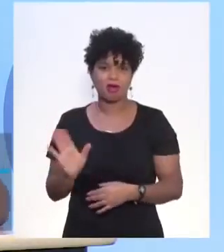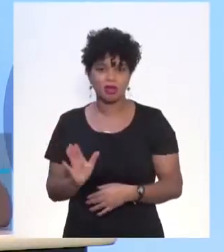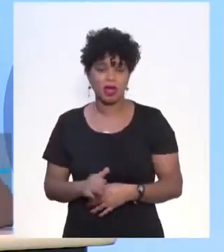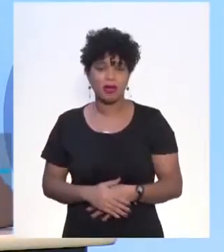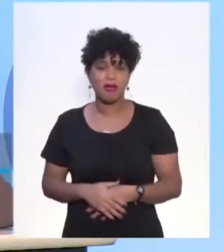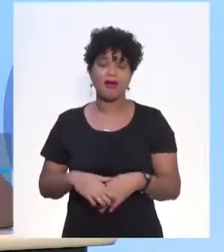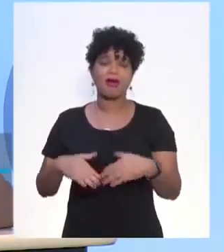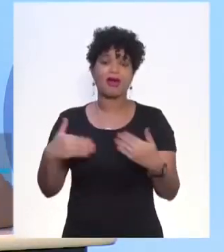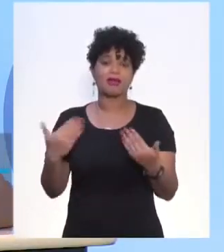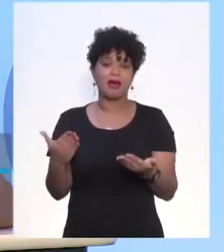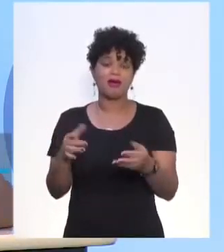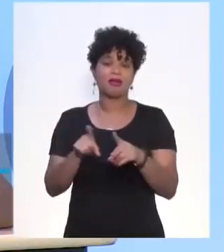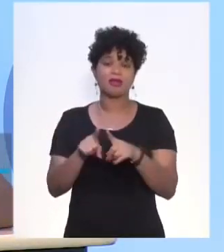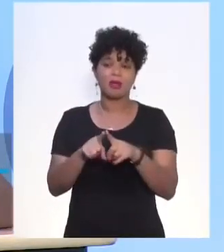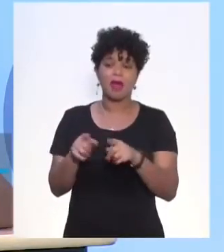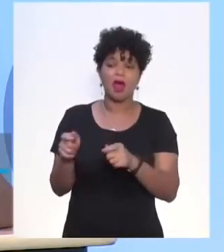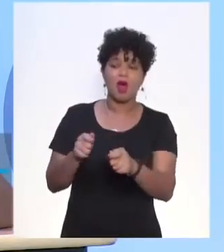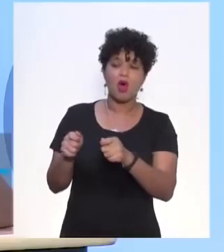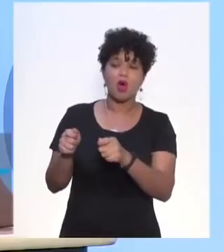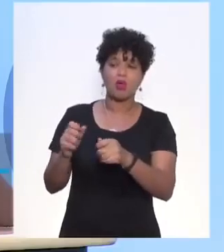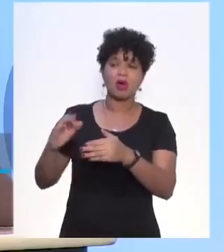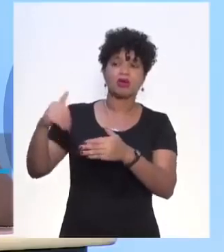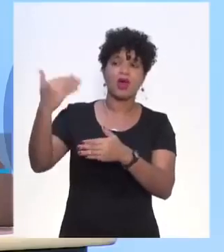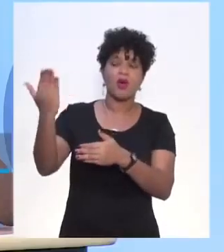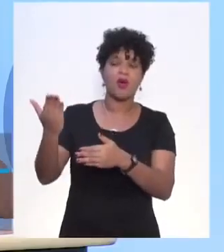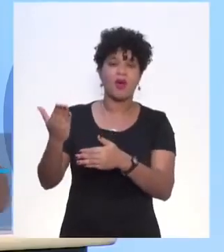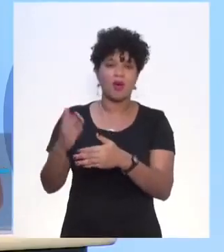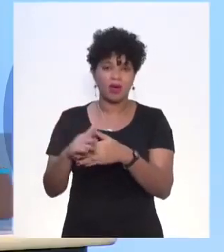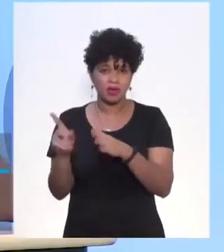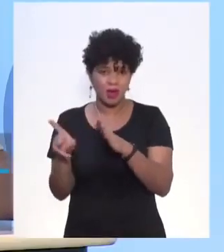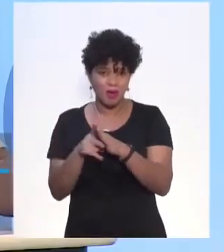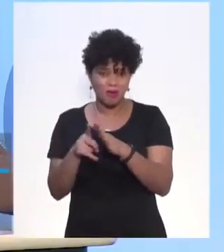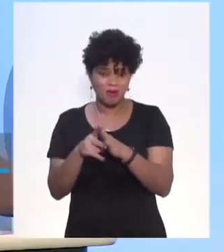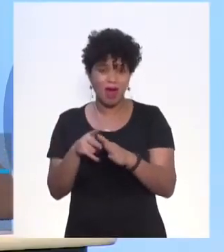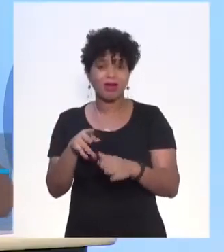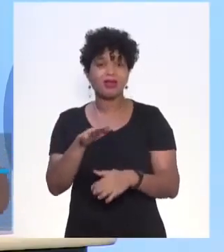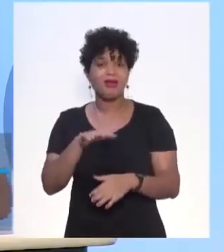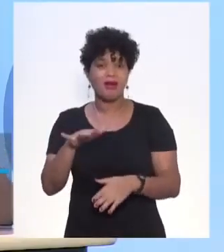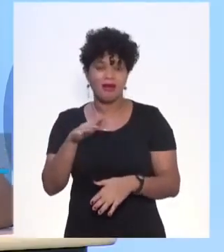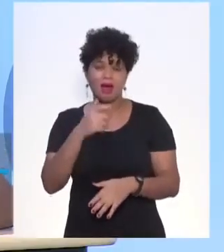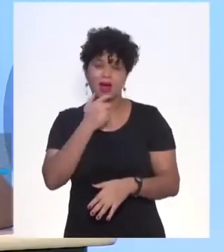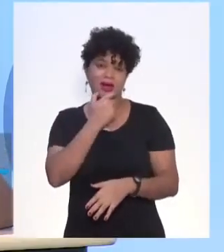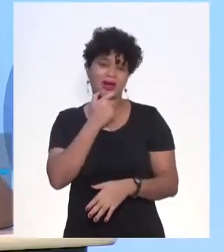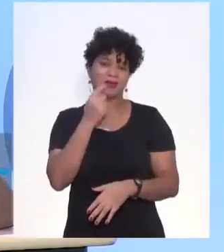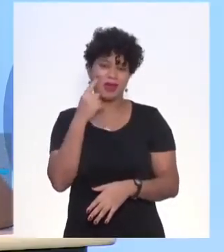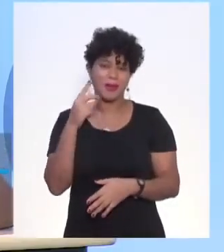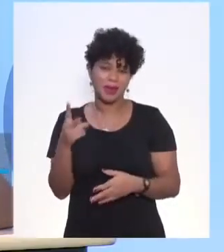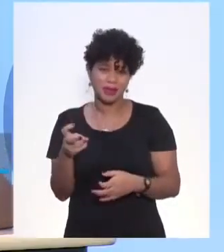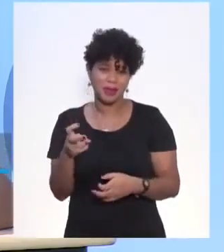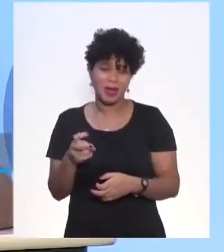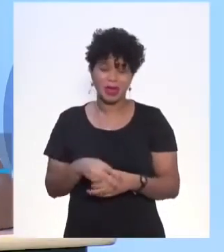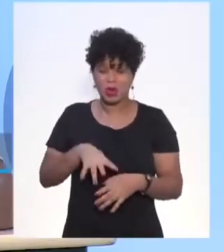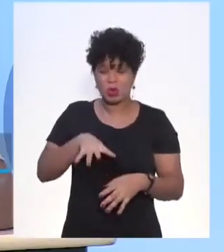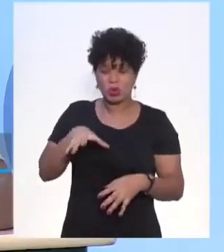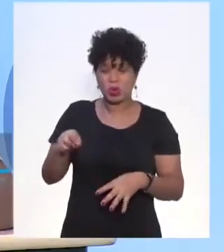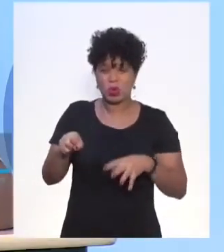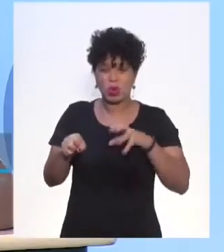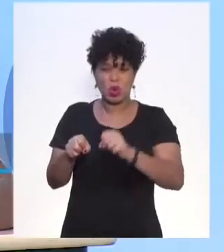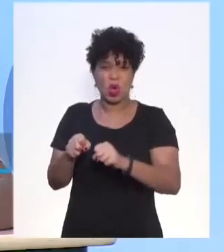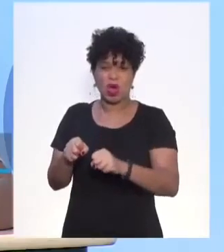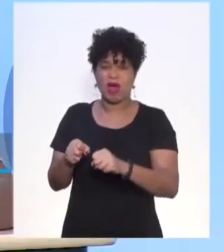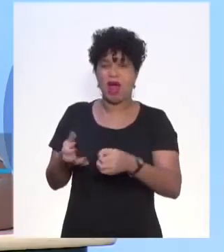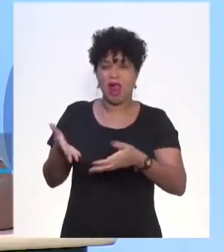mercado consumidor para esses produtos ingleses. Então, vocês vejam que era muito agressiva a abordagem, né, da dominação dos